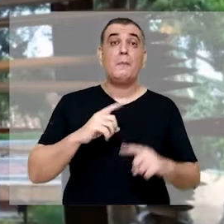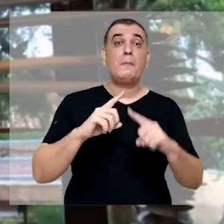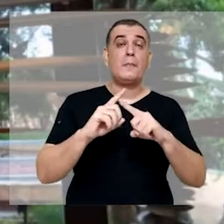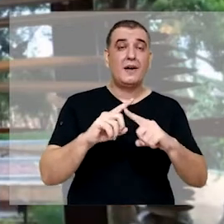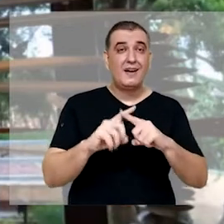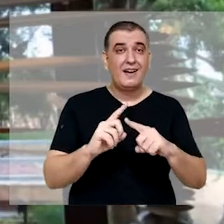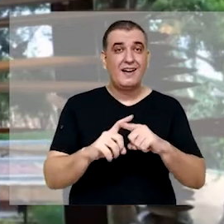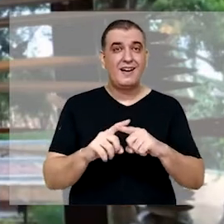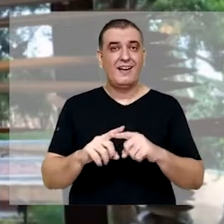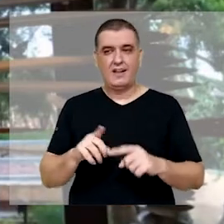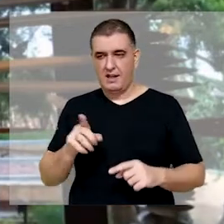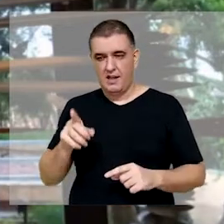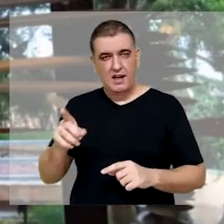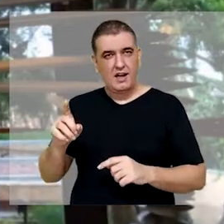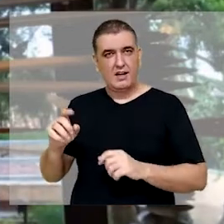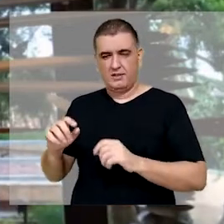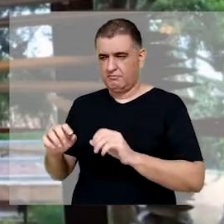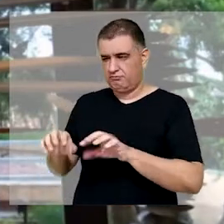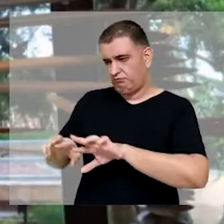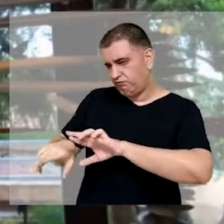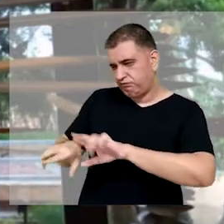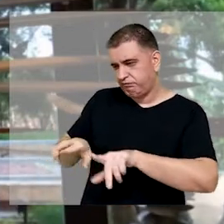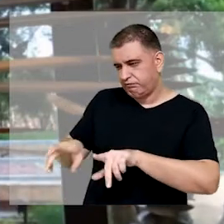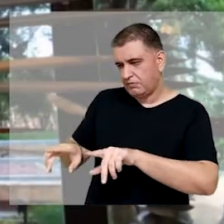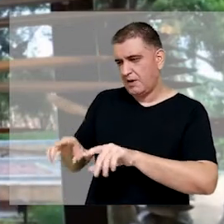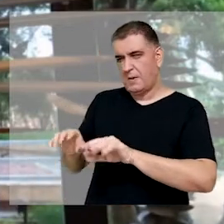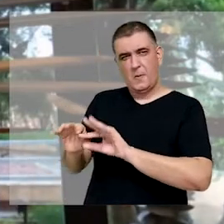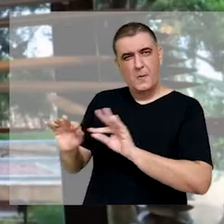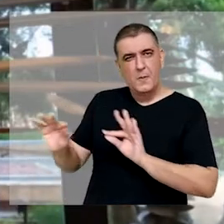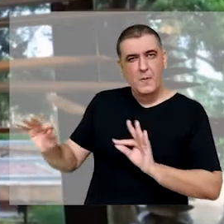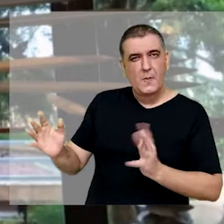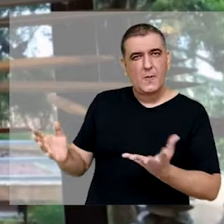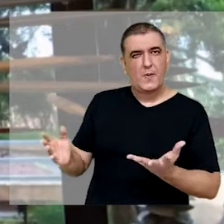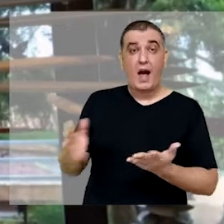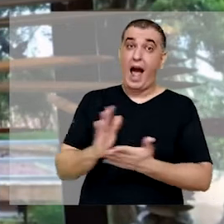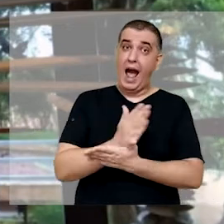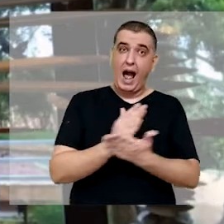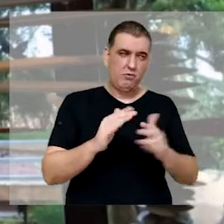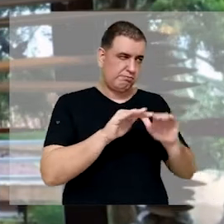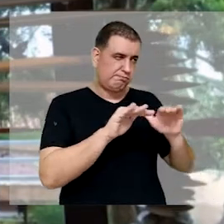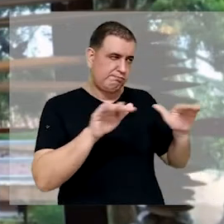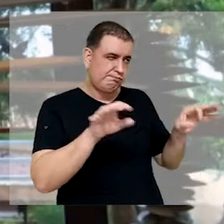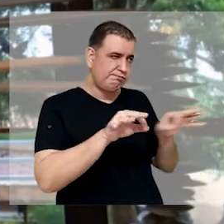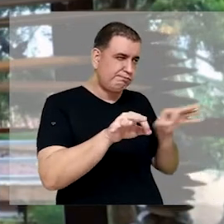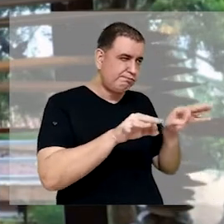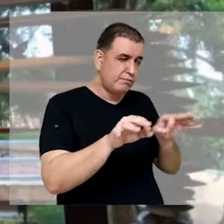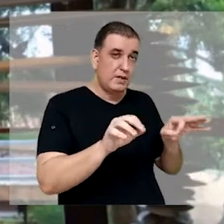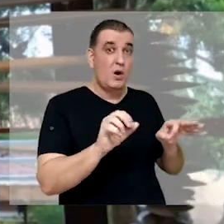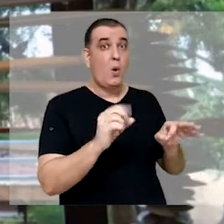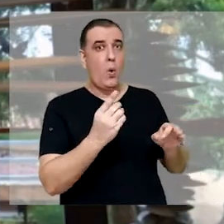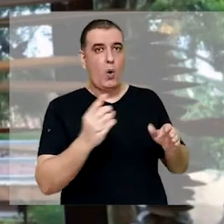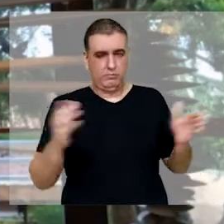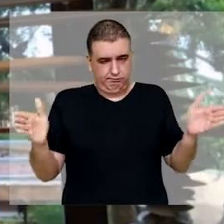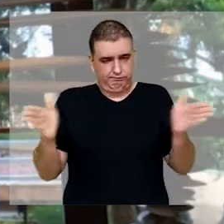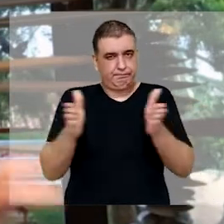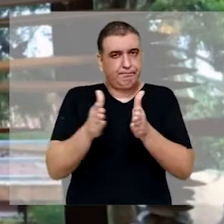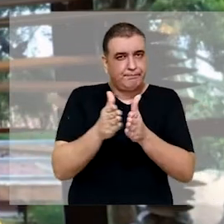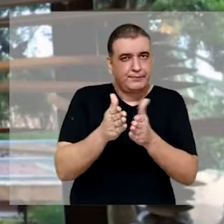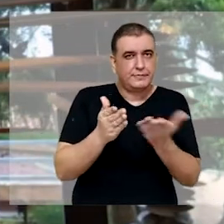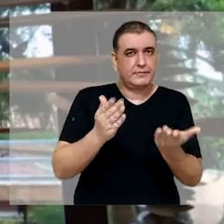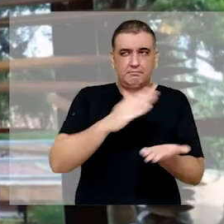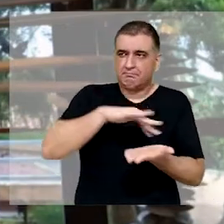né? Diferentemente do Renascimento, que tem o perpendicular, a horizontalidade. O Bernini